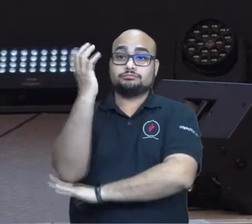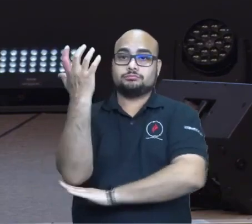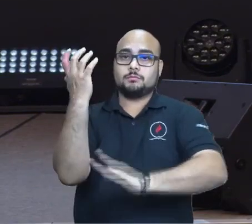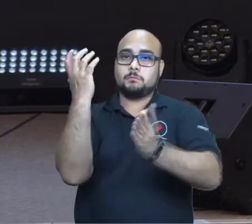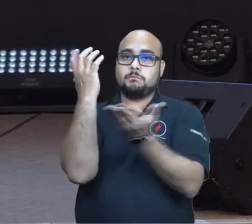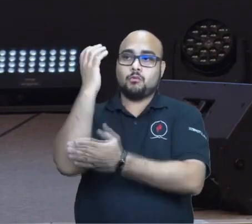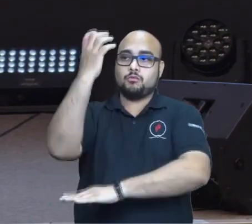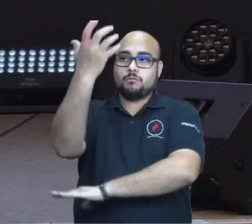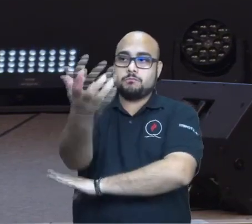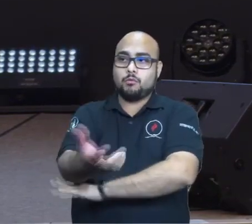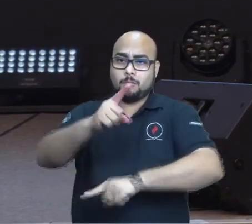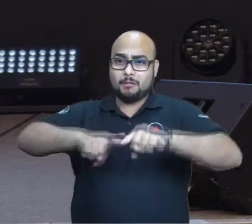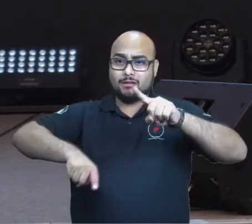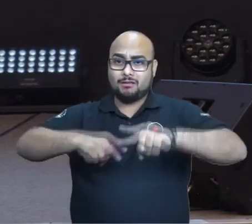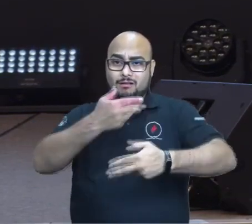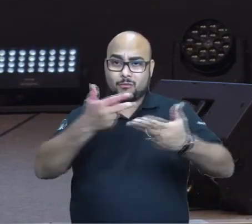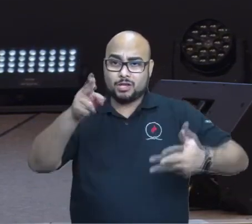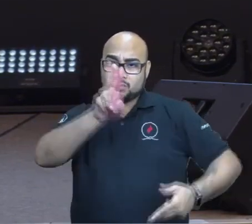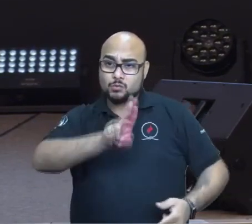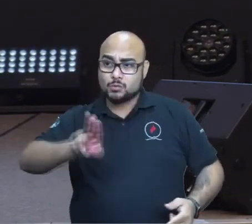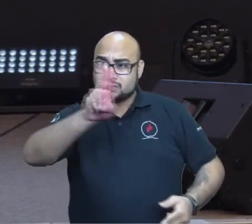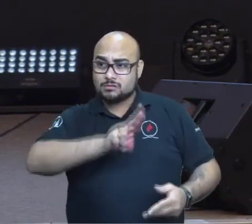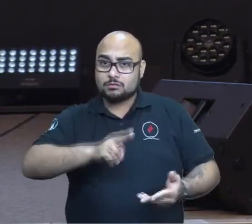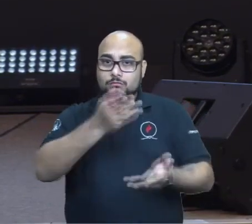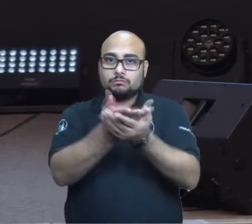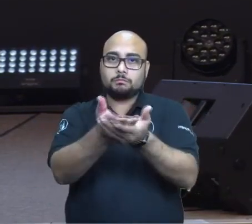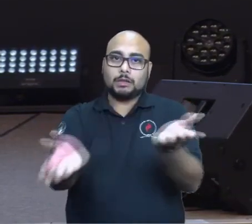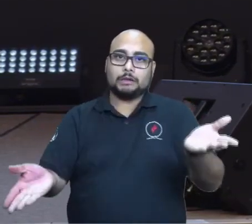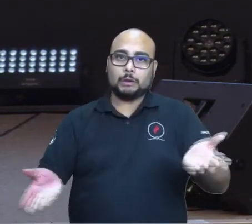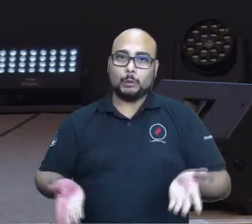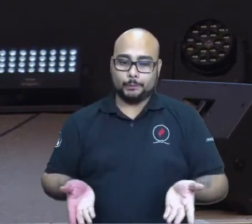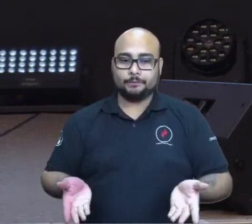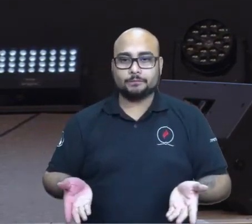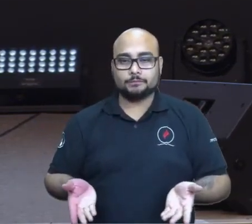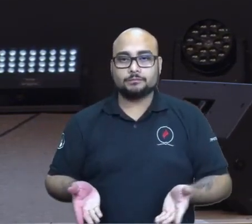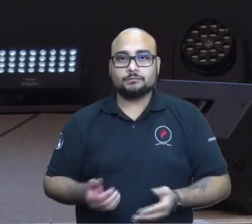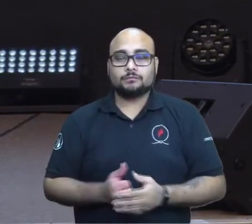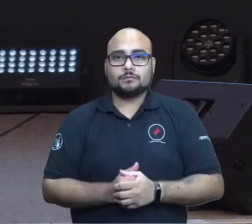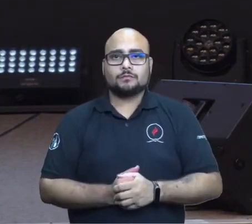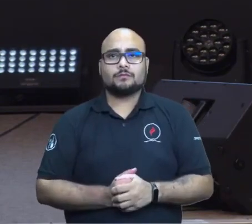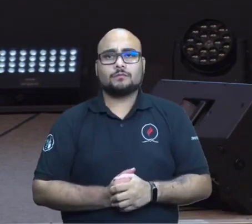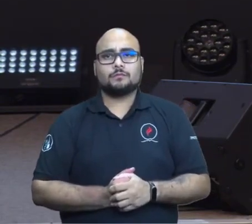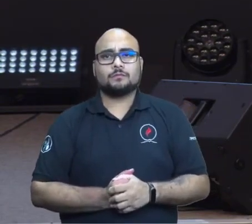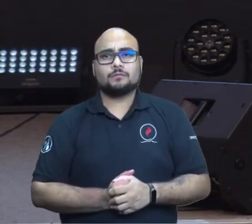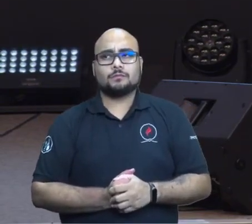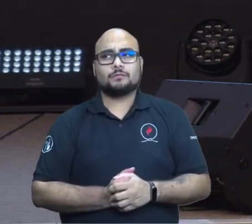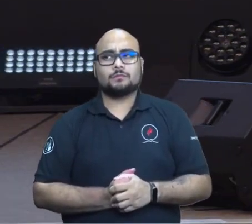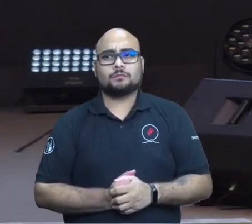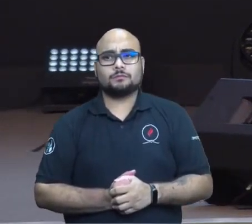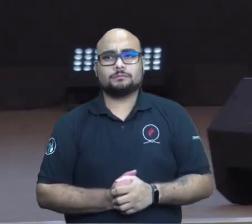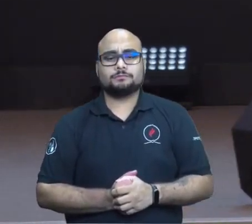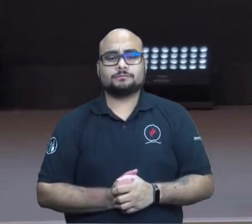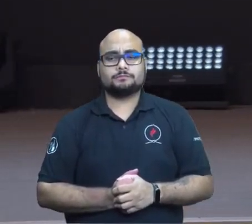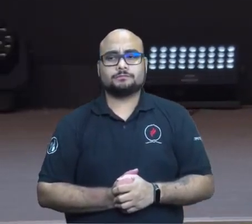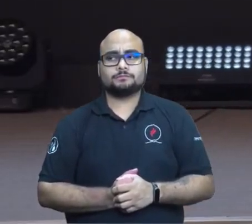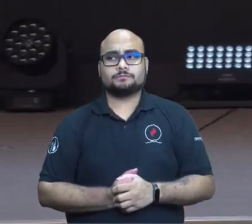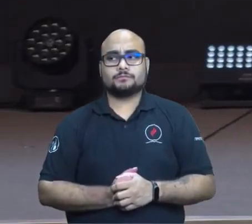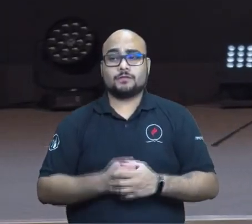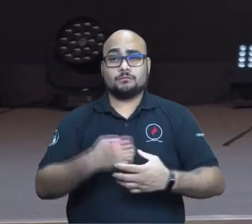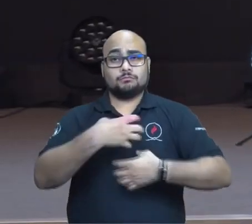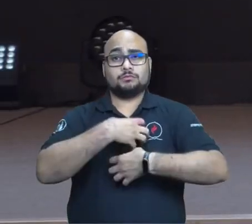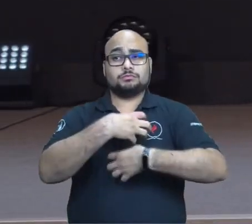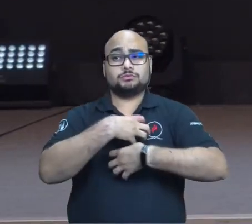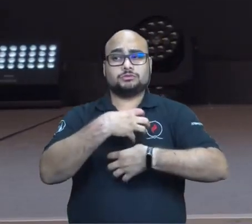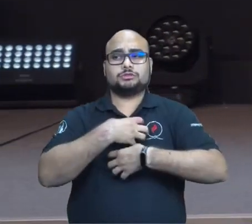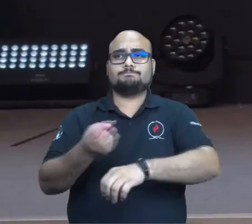o machado se perdeu a vida caiu mas o ferro do Machado caiu na água há um misto de sentimentos